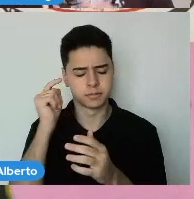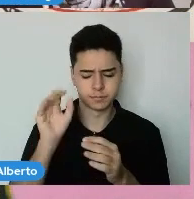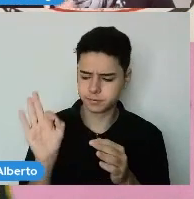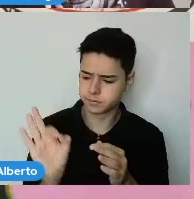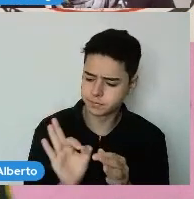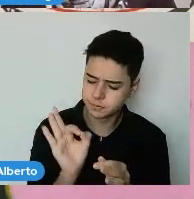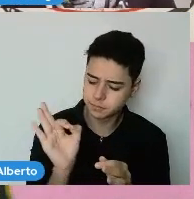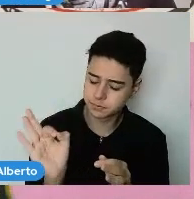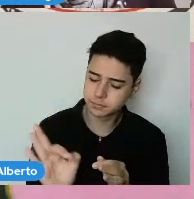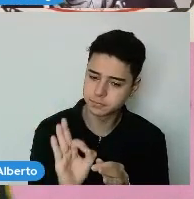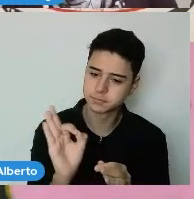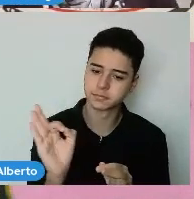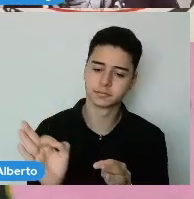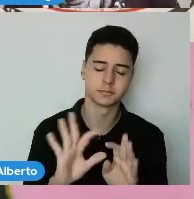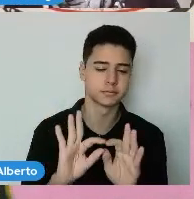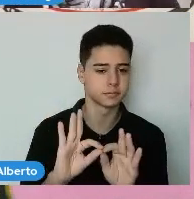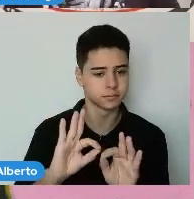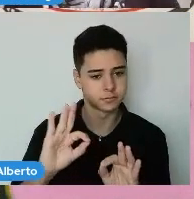tecido, né?